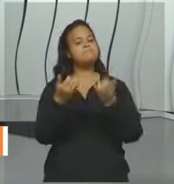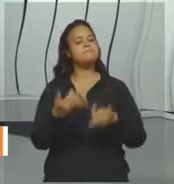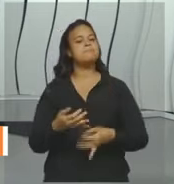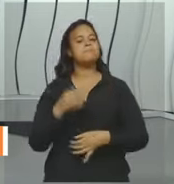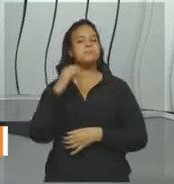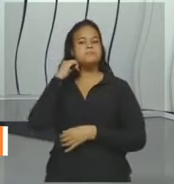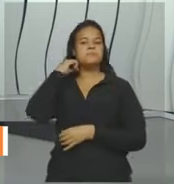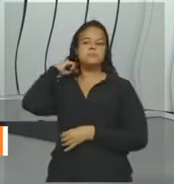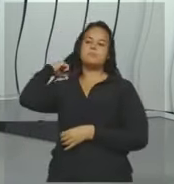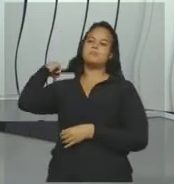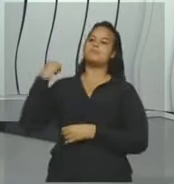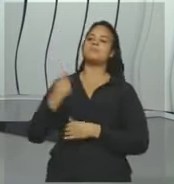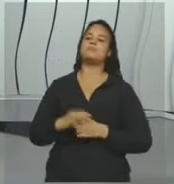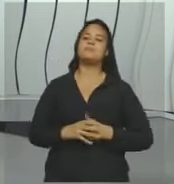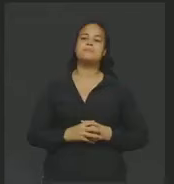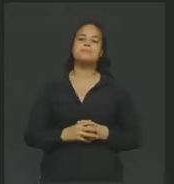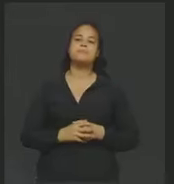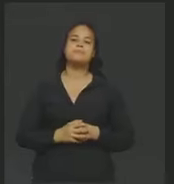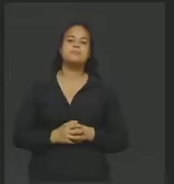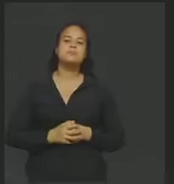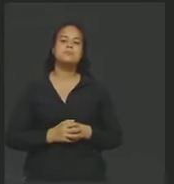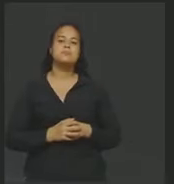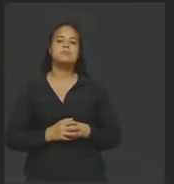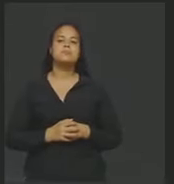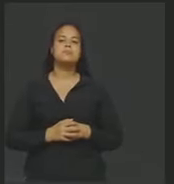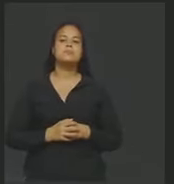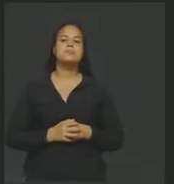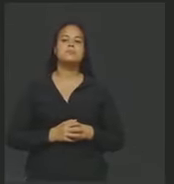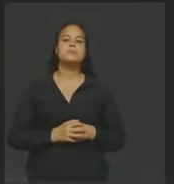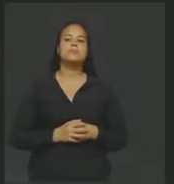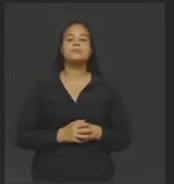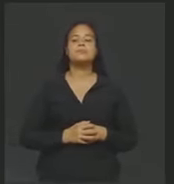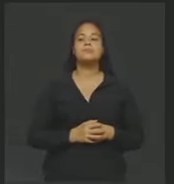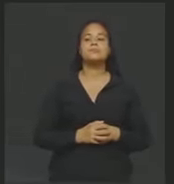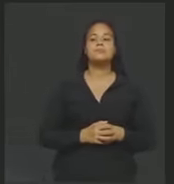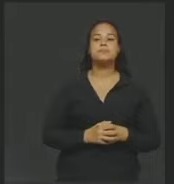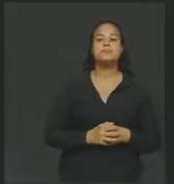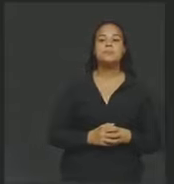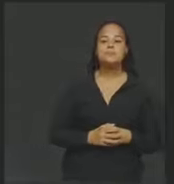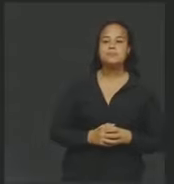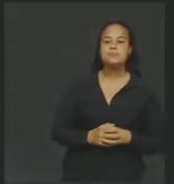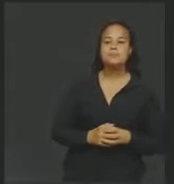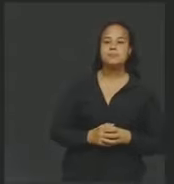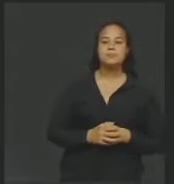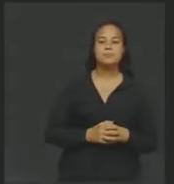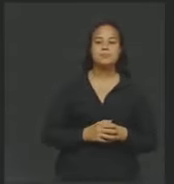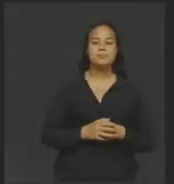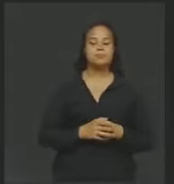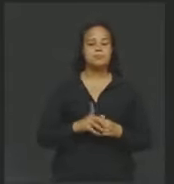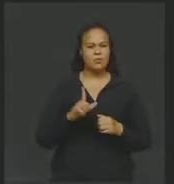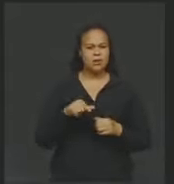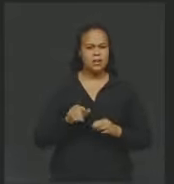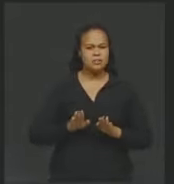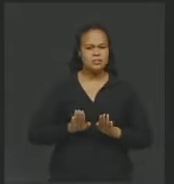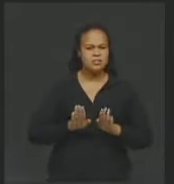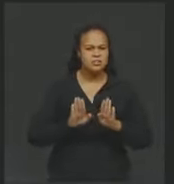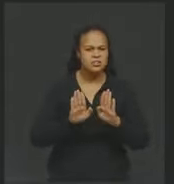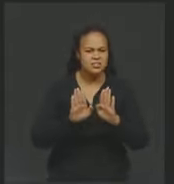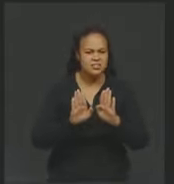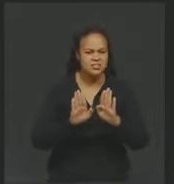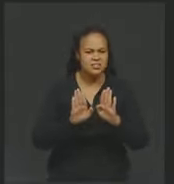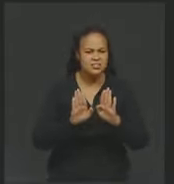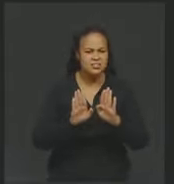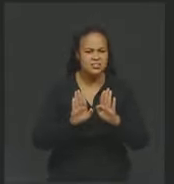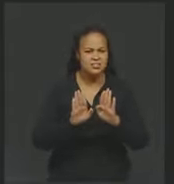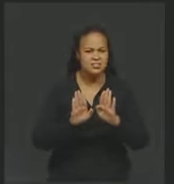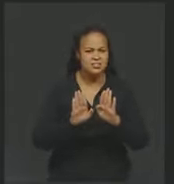um parafuso. Reparem aqui, ó. Isso aqui não é um plano inclinado? Olha só como é que está inclinada